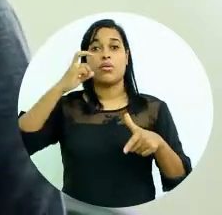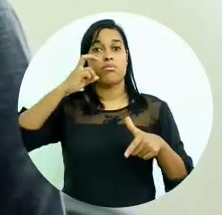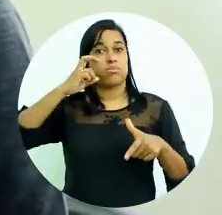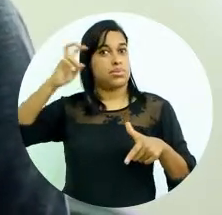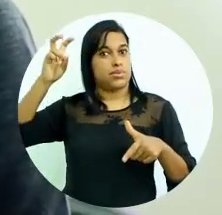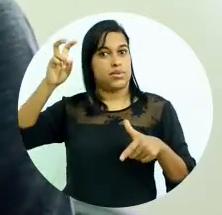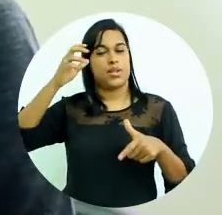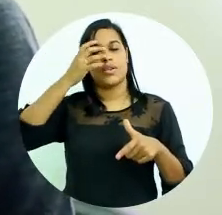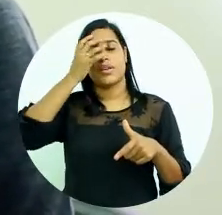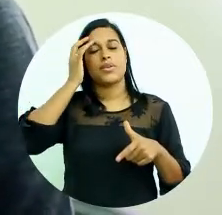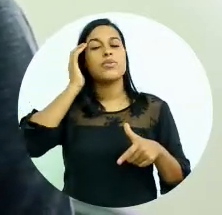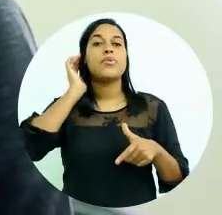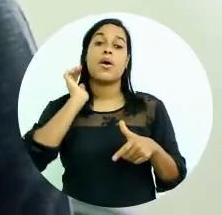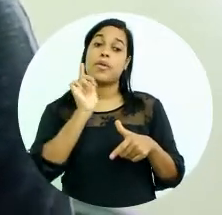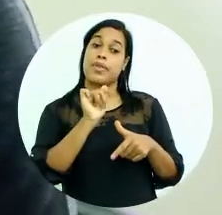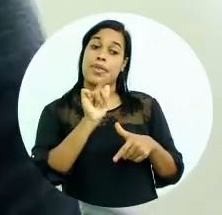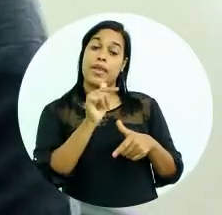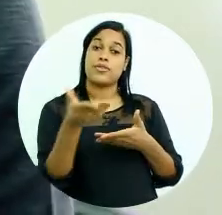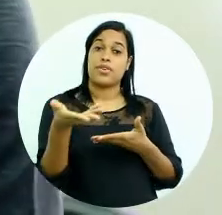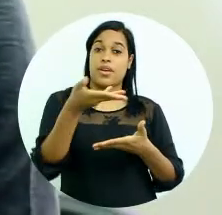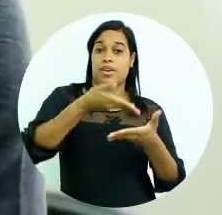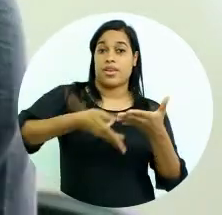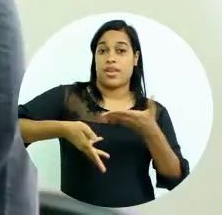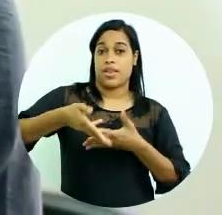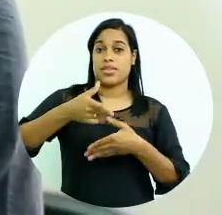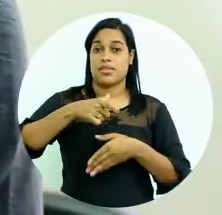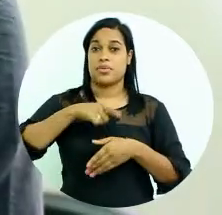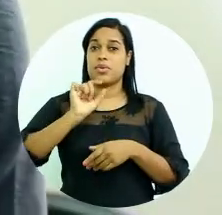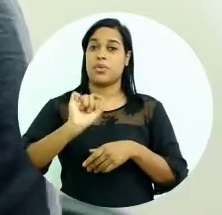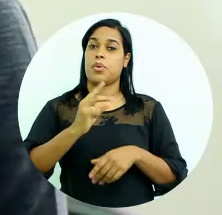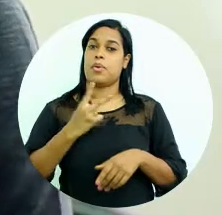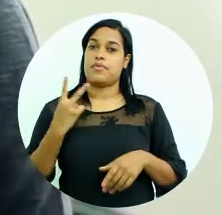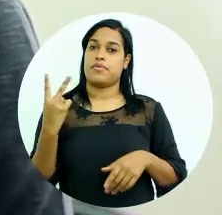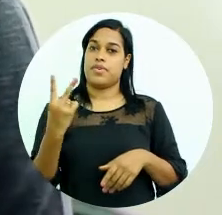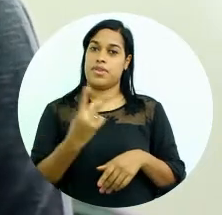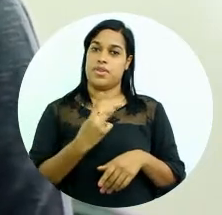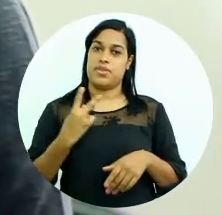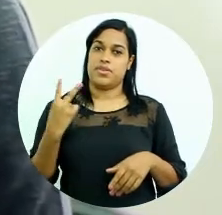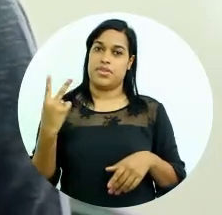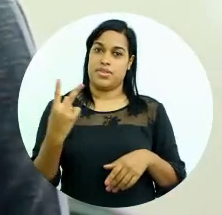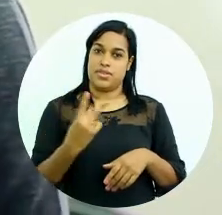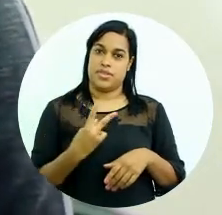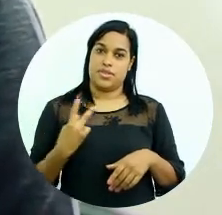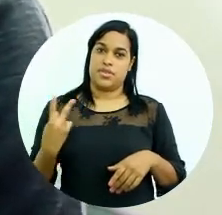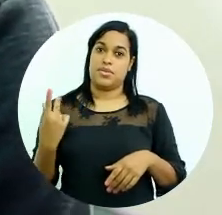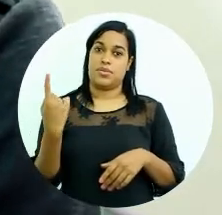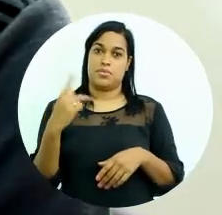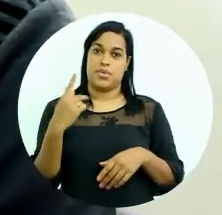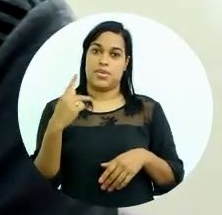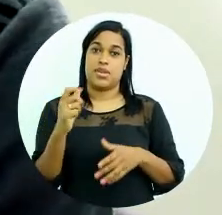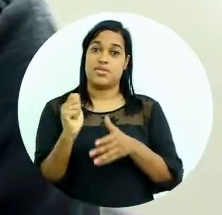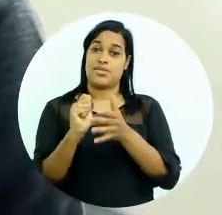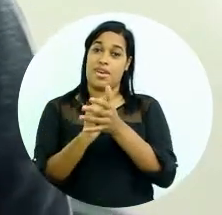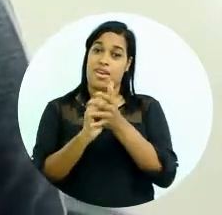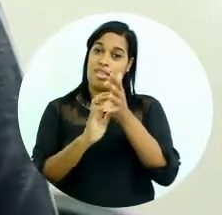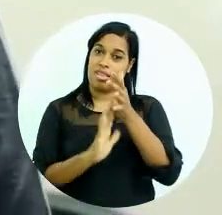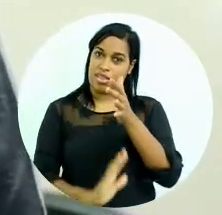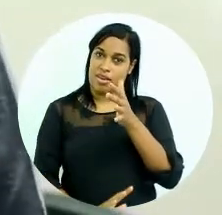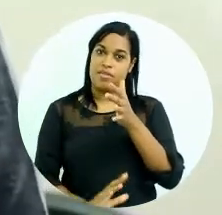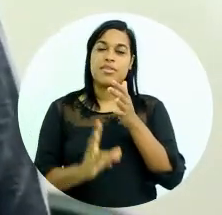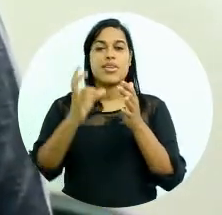trabalho intelectual. E nesta relação, há uma valorização para